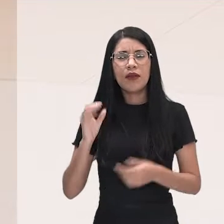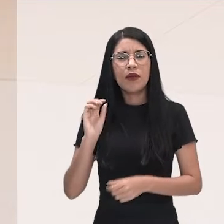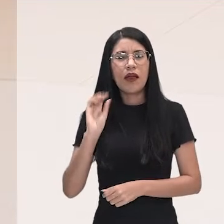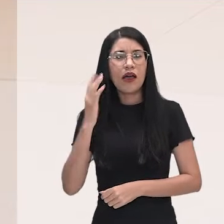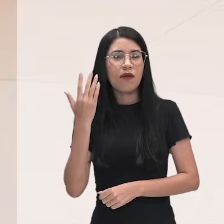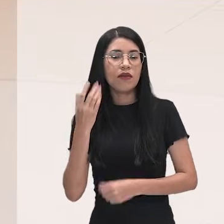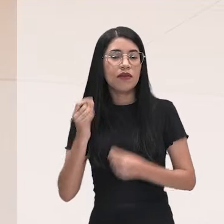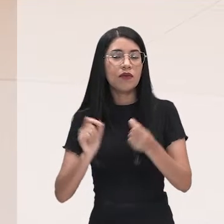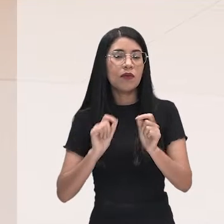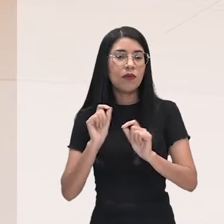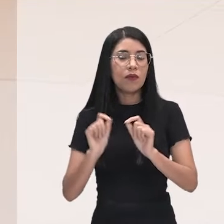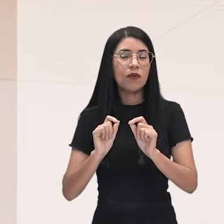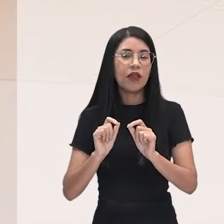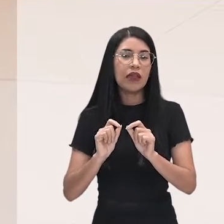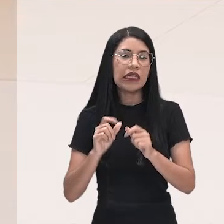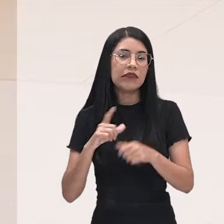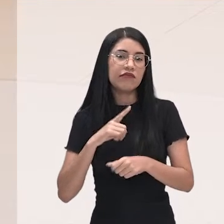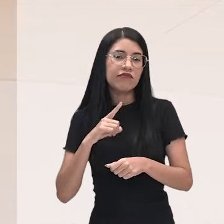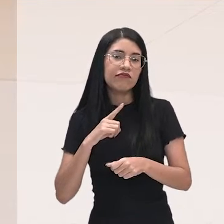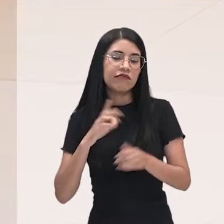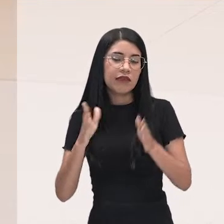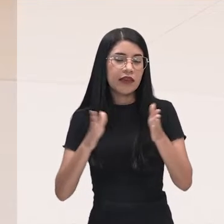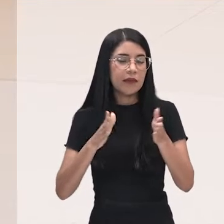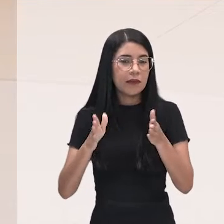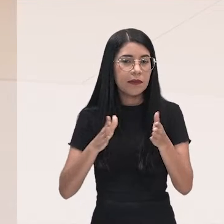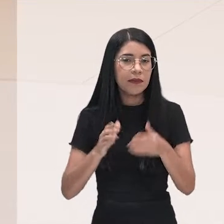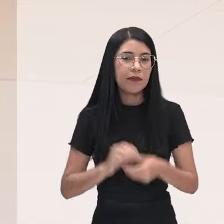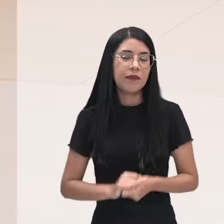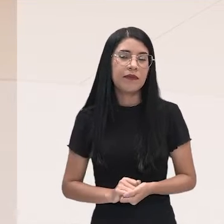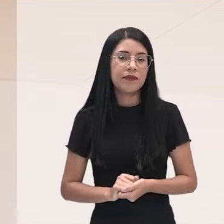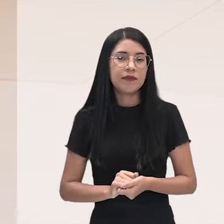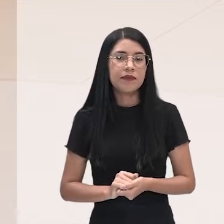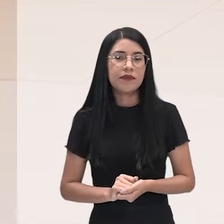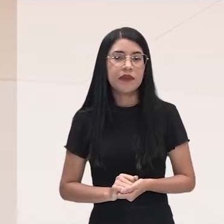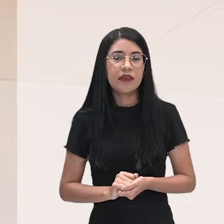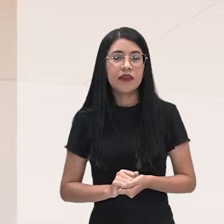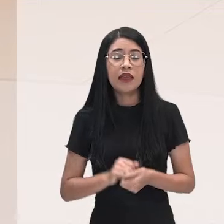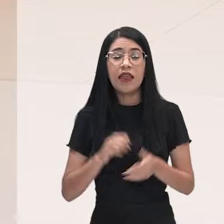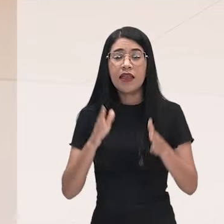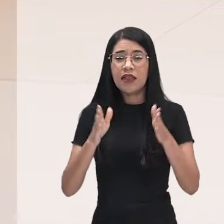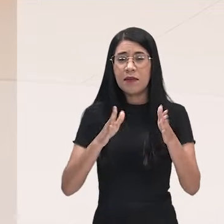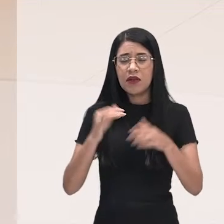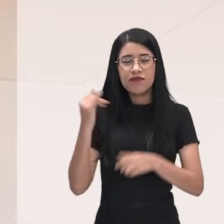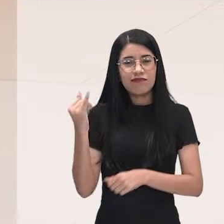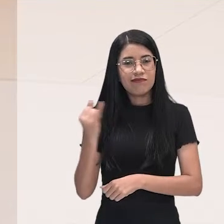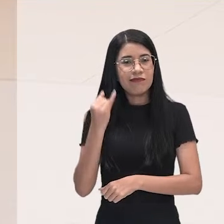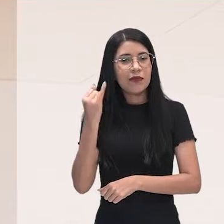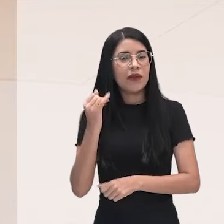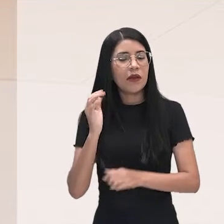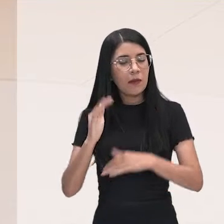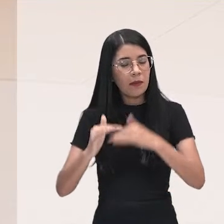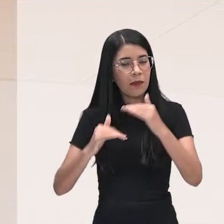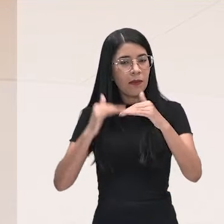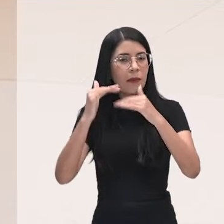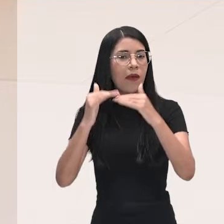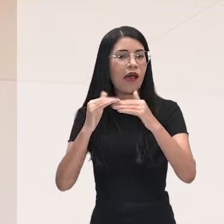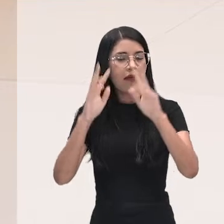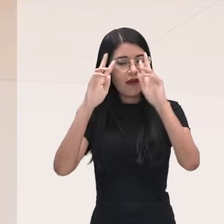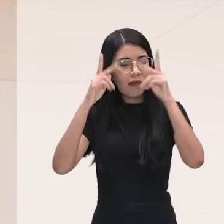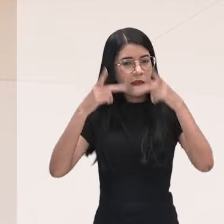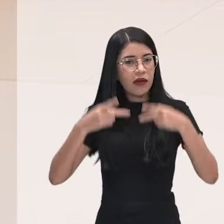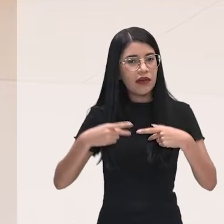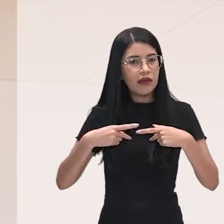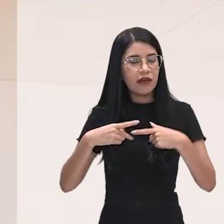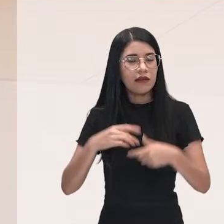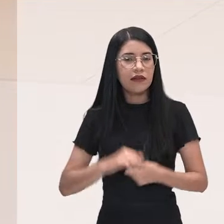dominando o fogo, a gente vai ter uma mudança significativa na dieta da gente. E essa nova dieta que a gente vai fazer, quando eu falo dieta, não é de